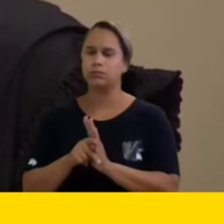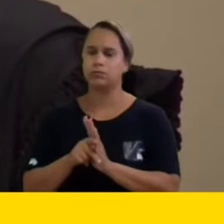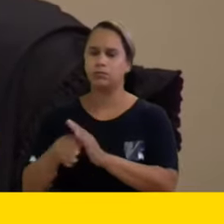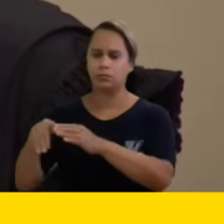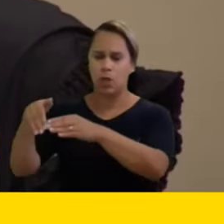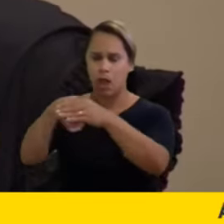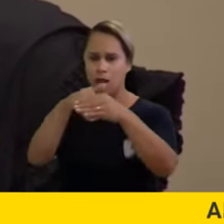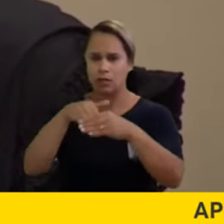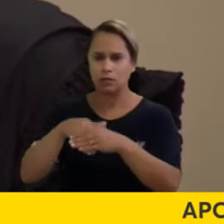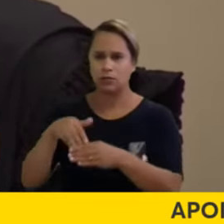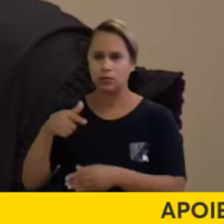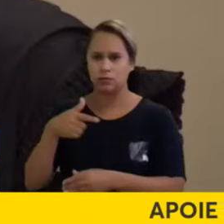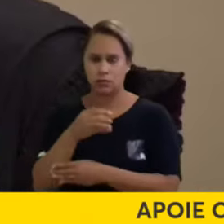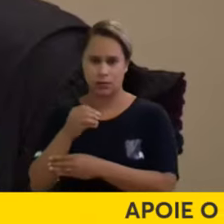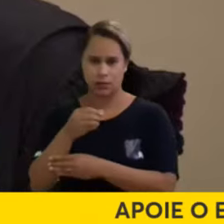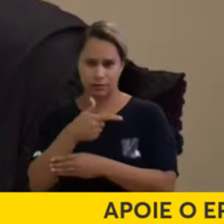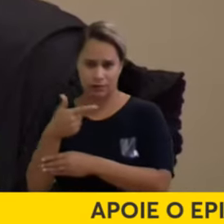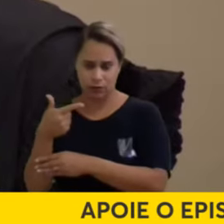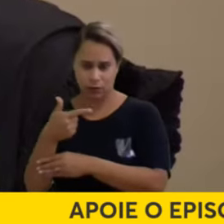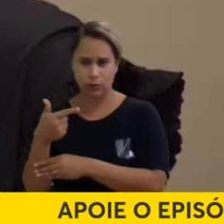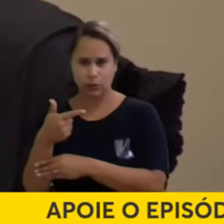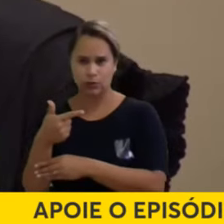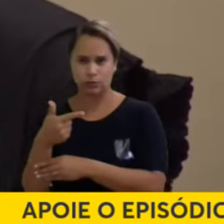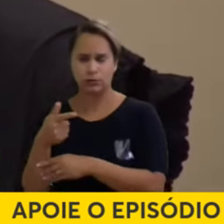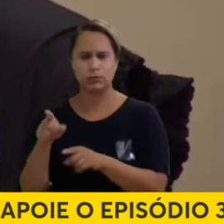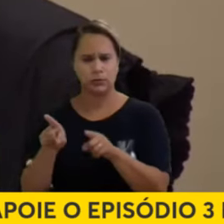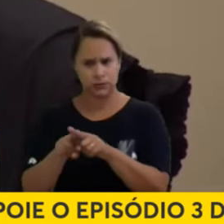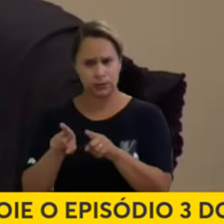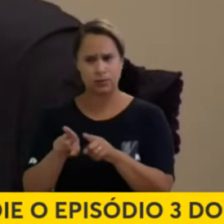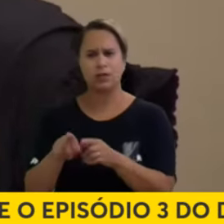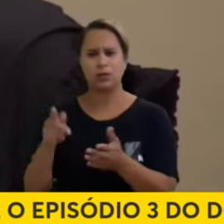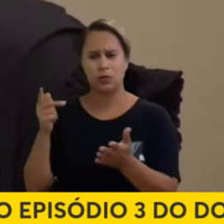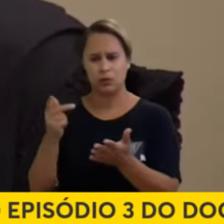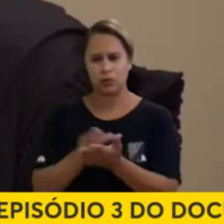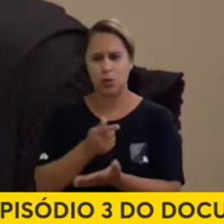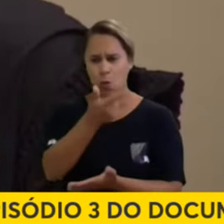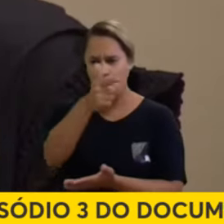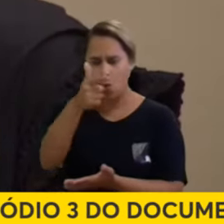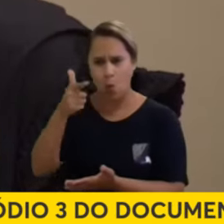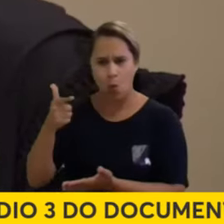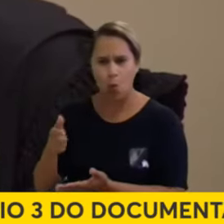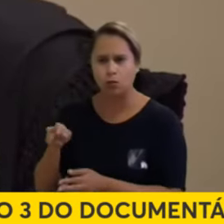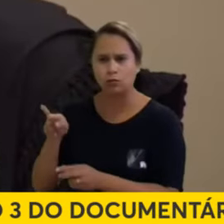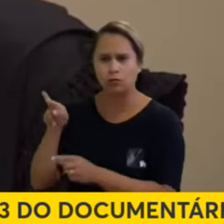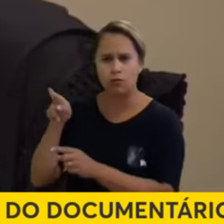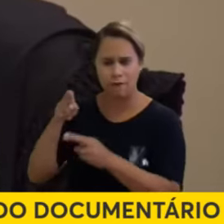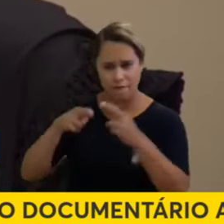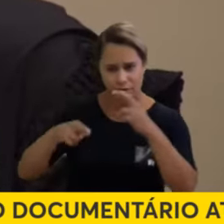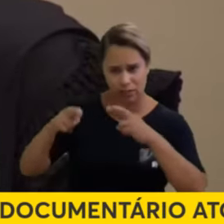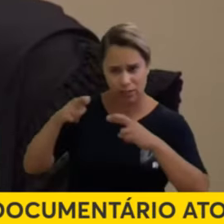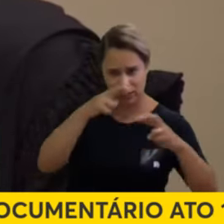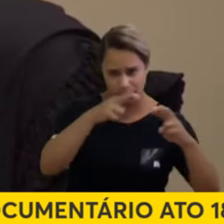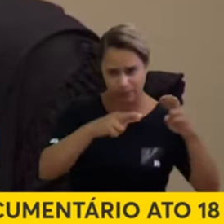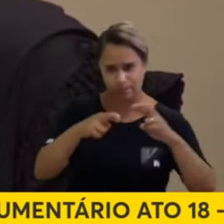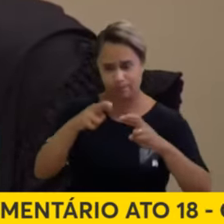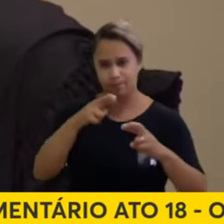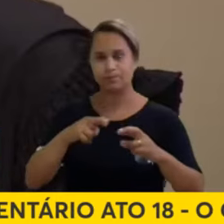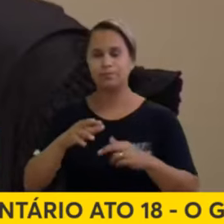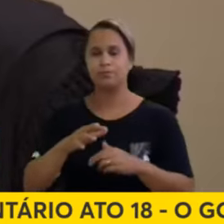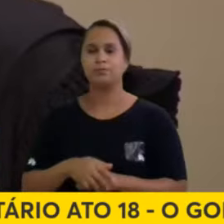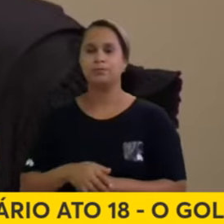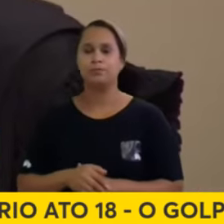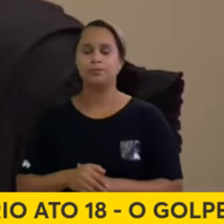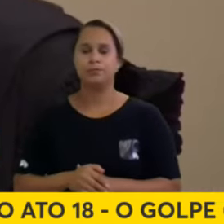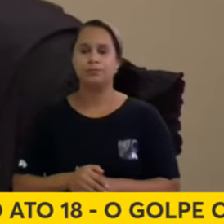investigado mas com outros políticos como amplamente reconhecido o atual governador do Rio Grande do Sul Eduardo Leite lançou sua pré-candidatura